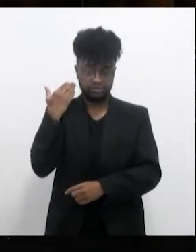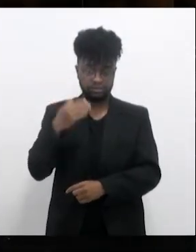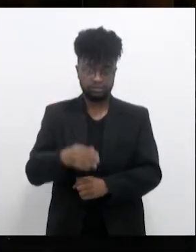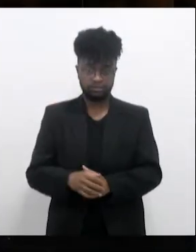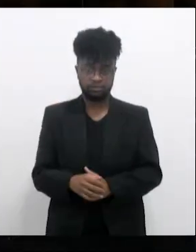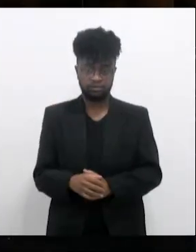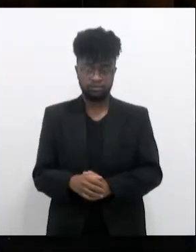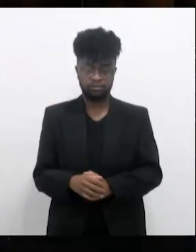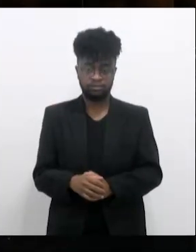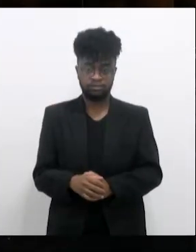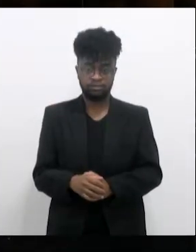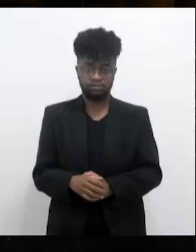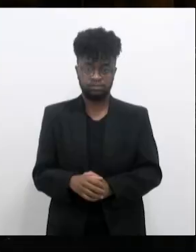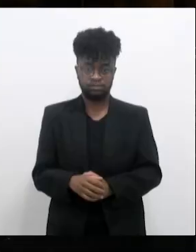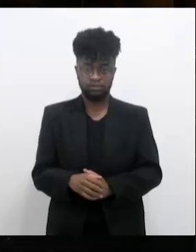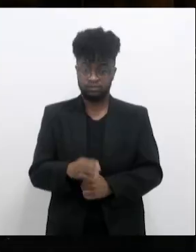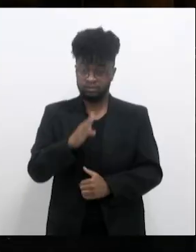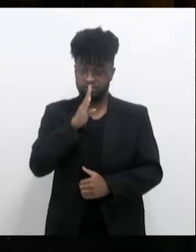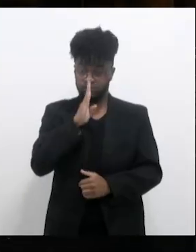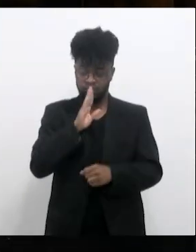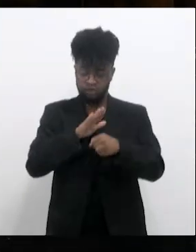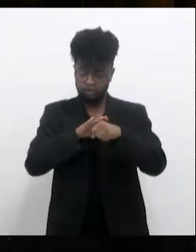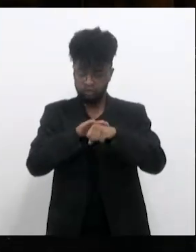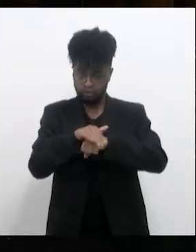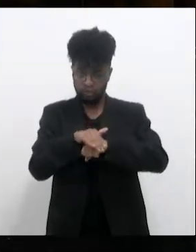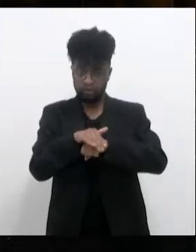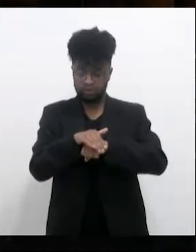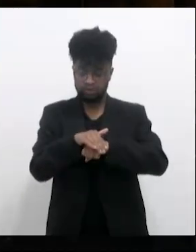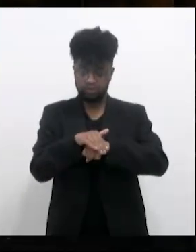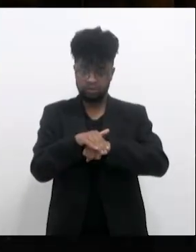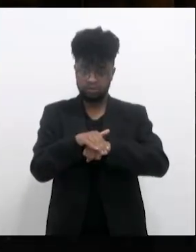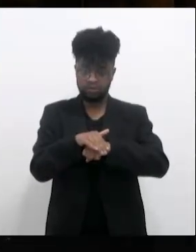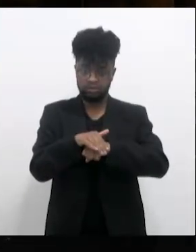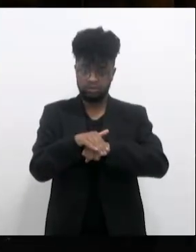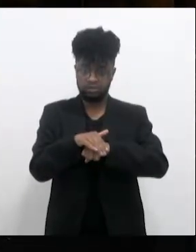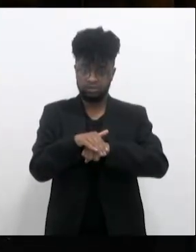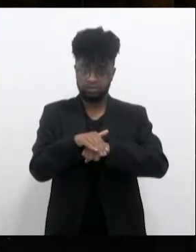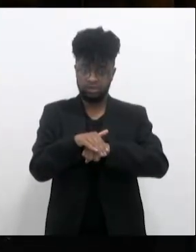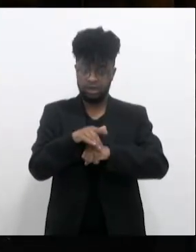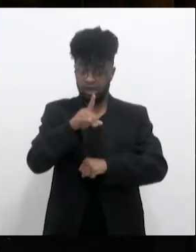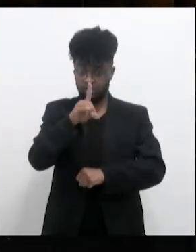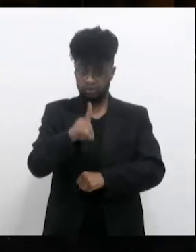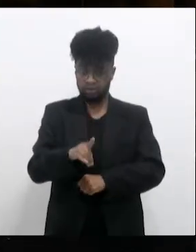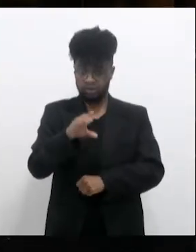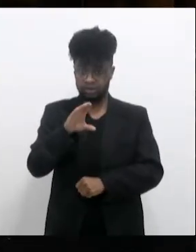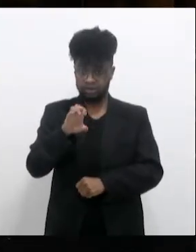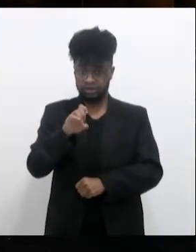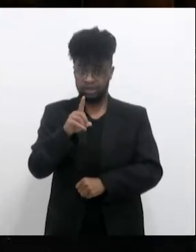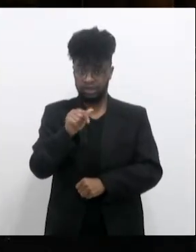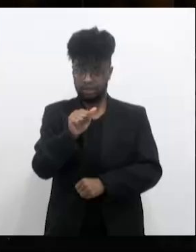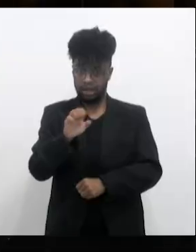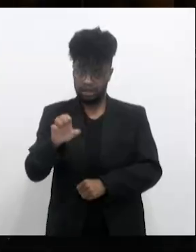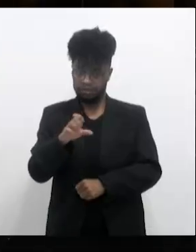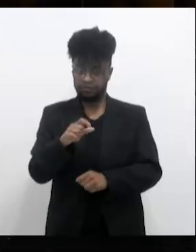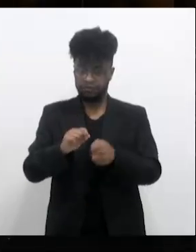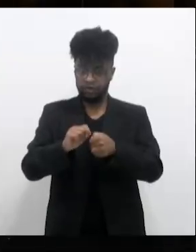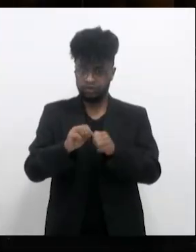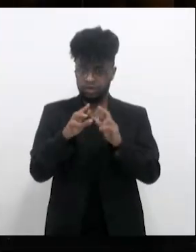Guilherme, na calada da noite, a diretoria da SEDAI se reuniu,